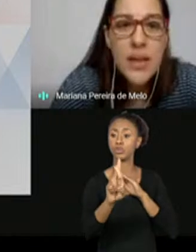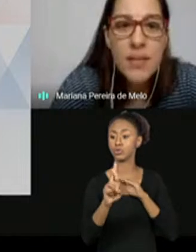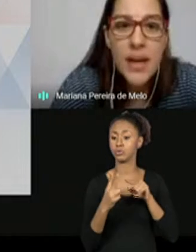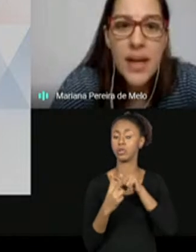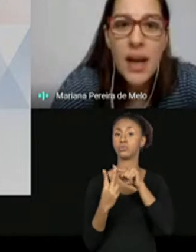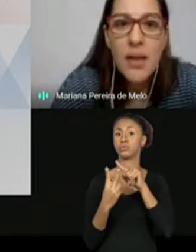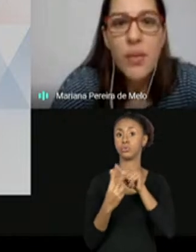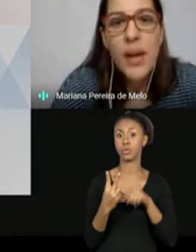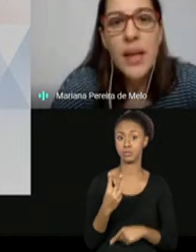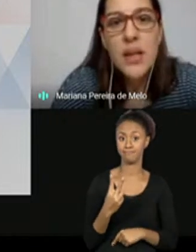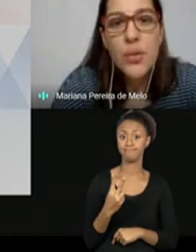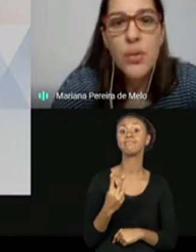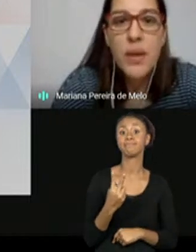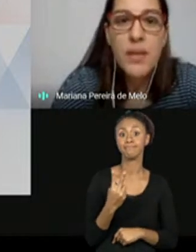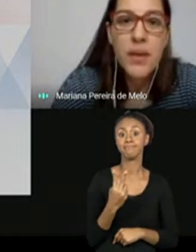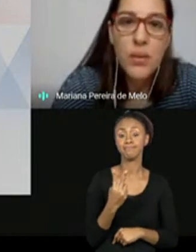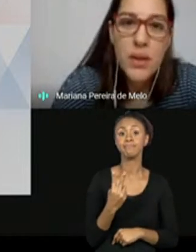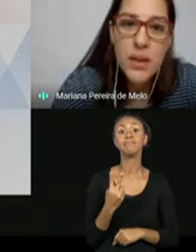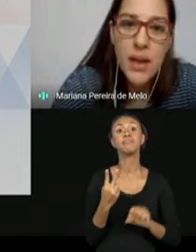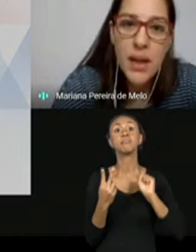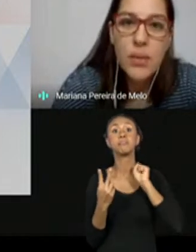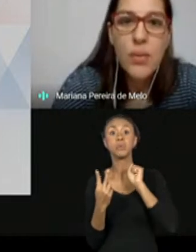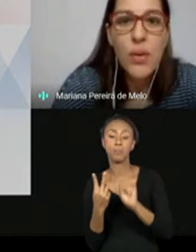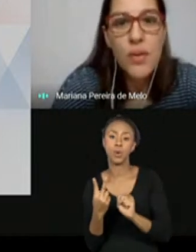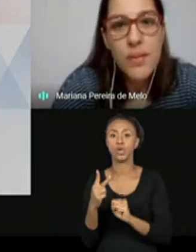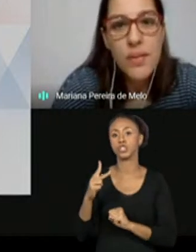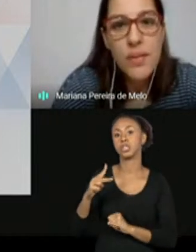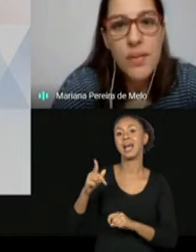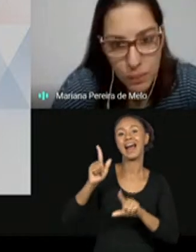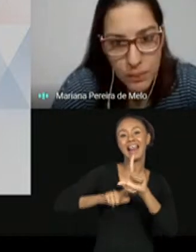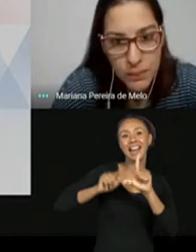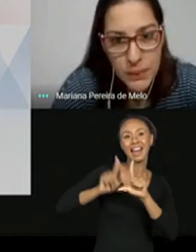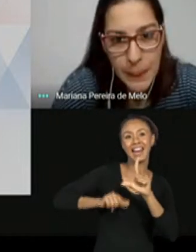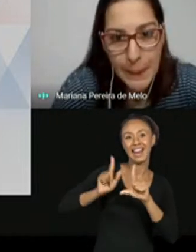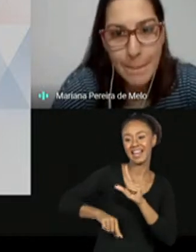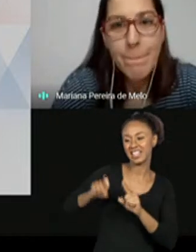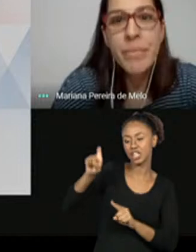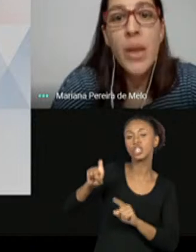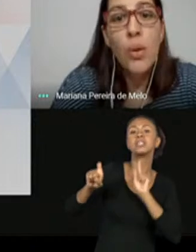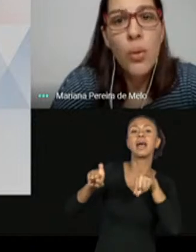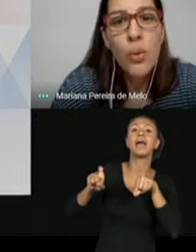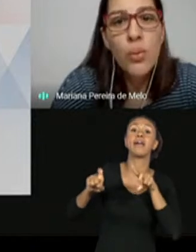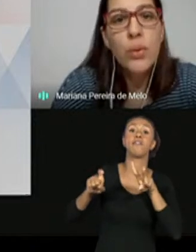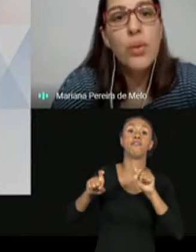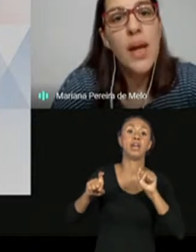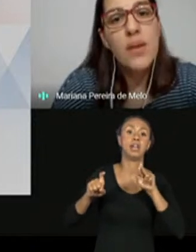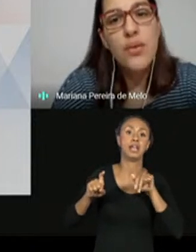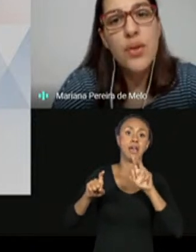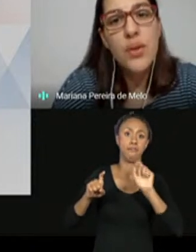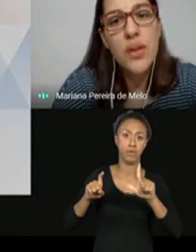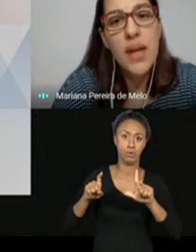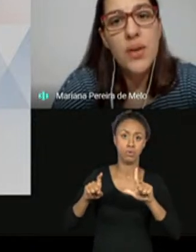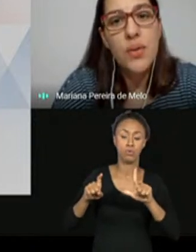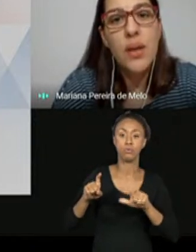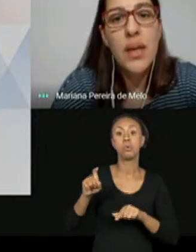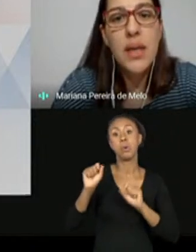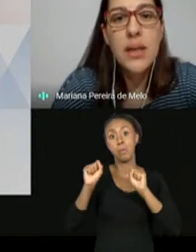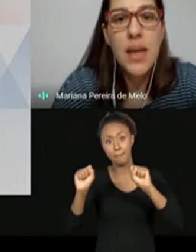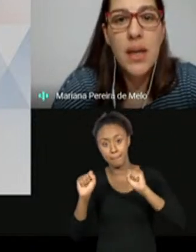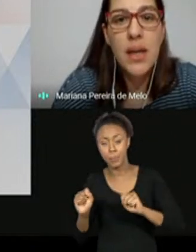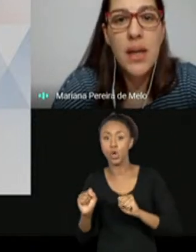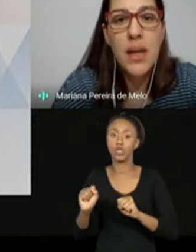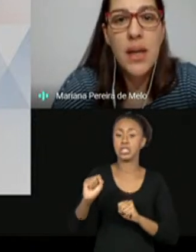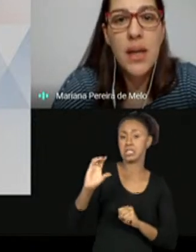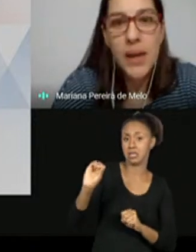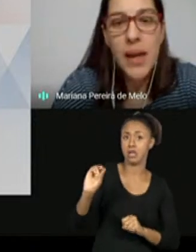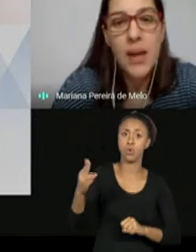Então, essa variável, ela assume valor zero ou valor 1, tá? 1 no caso de sucesso e